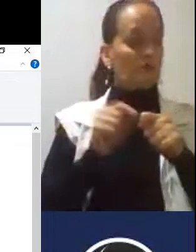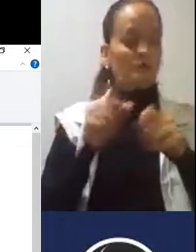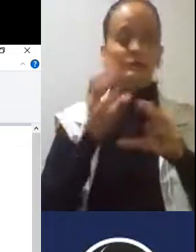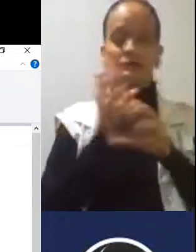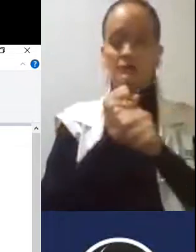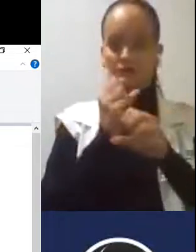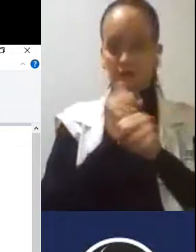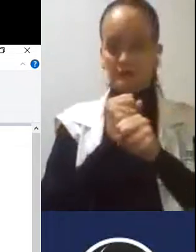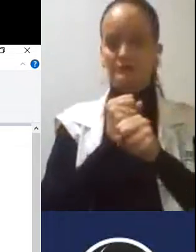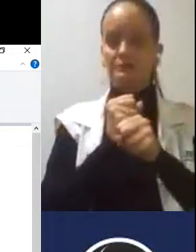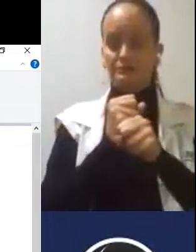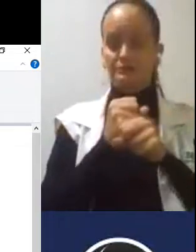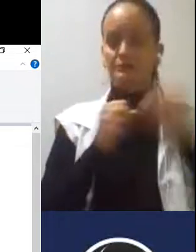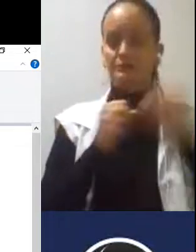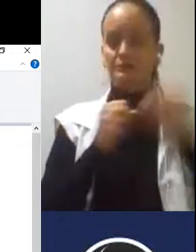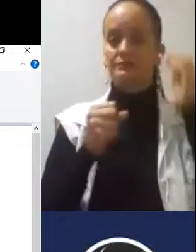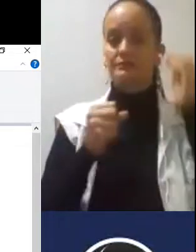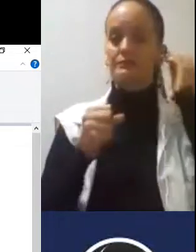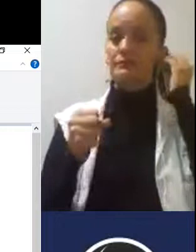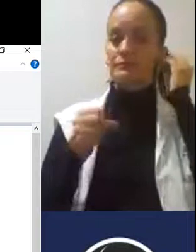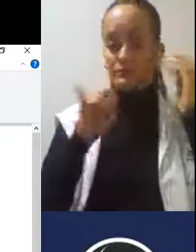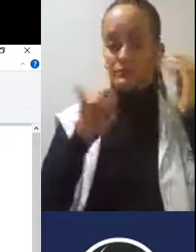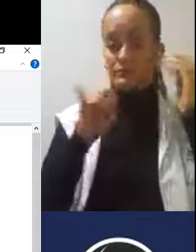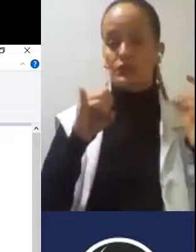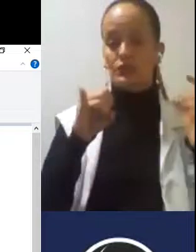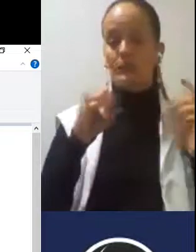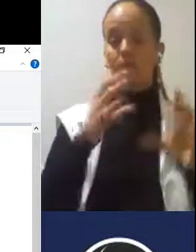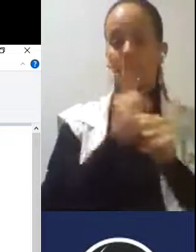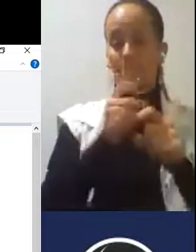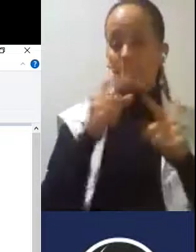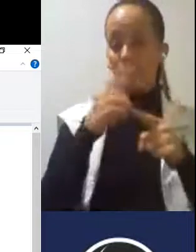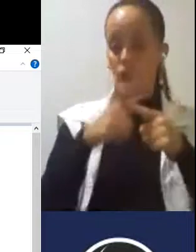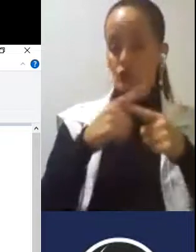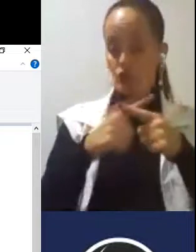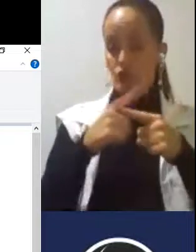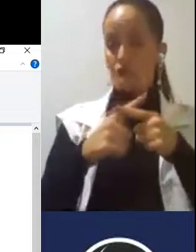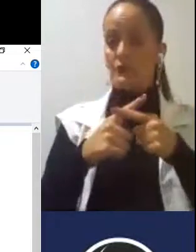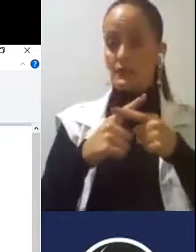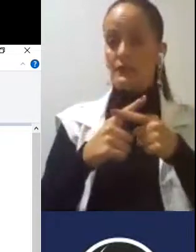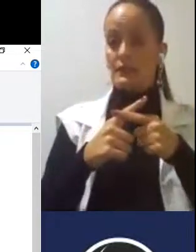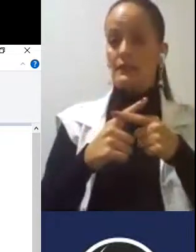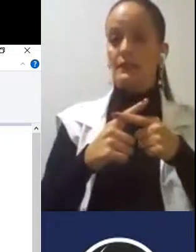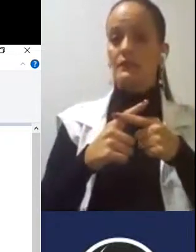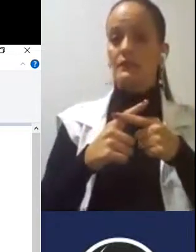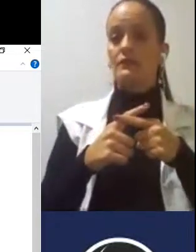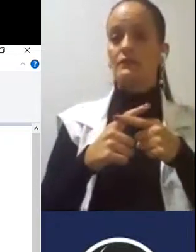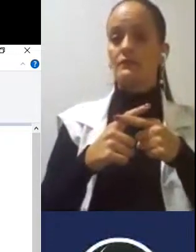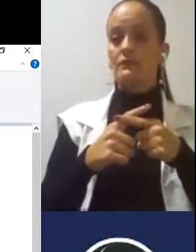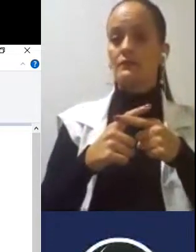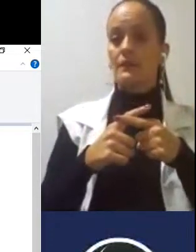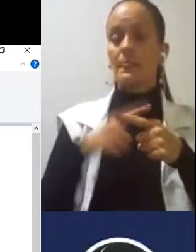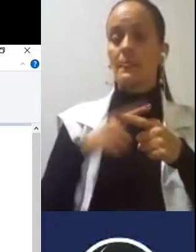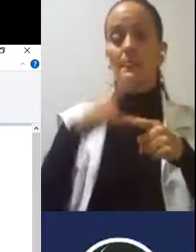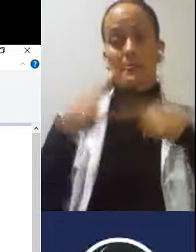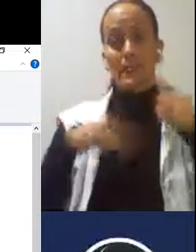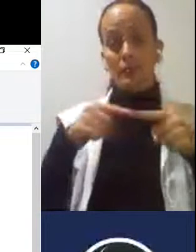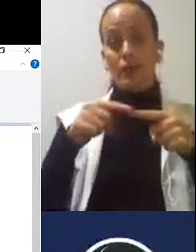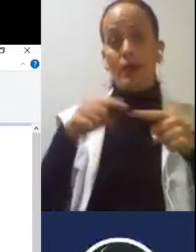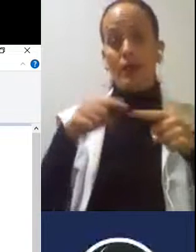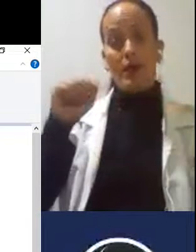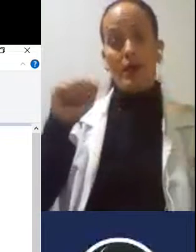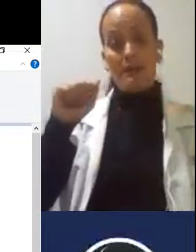você multiplica a unidade padrão por 1000 para achar em miliampere, então, se você tem miliampere e quer transformar para a